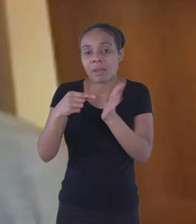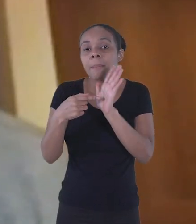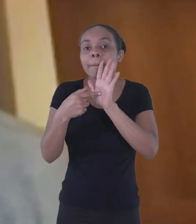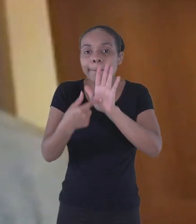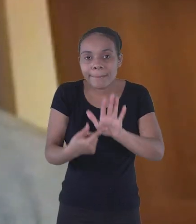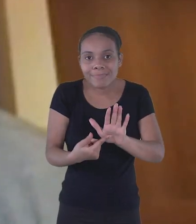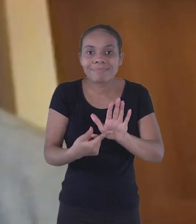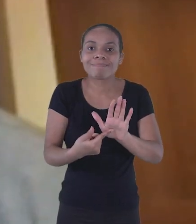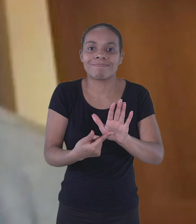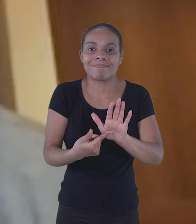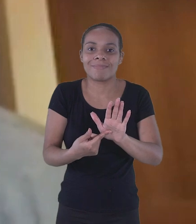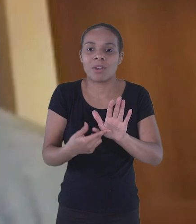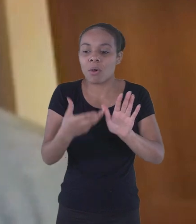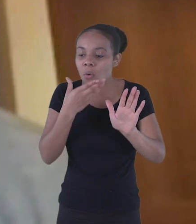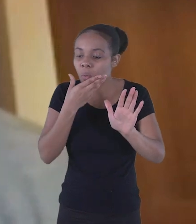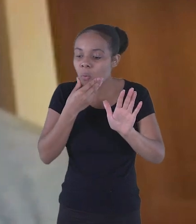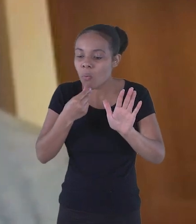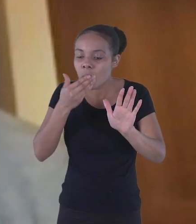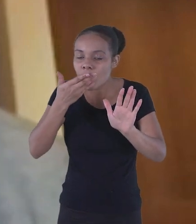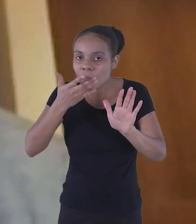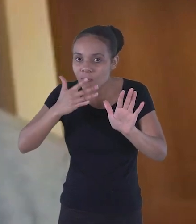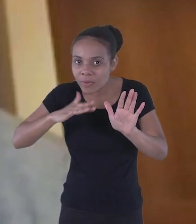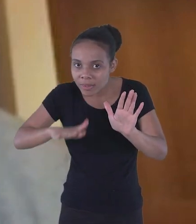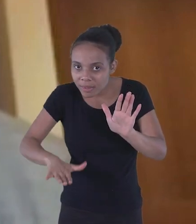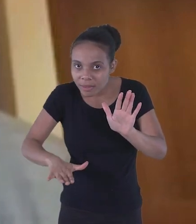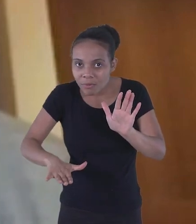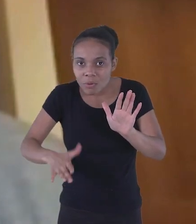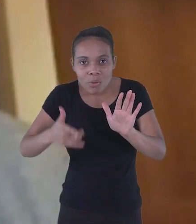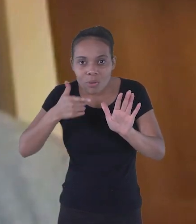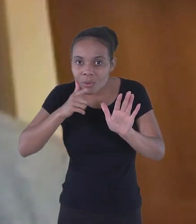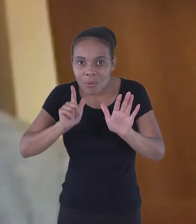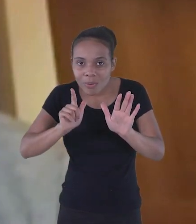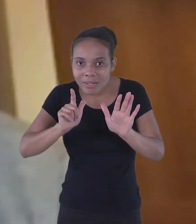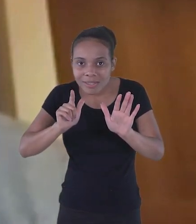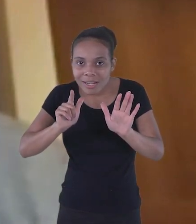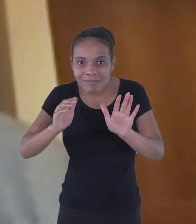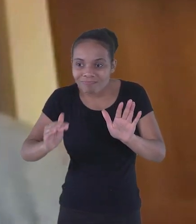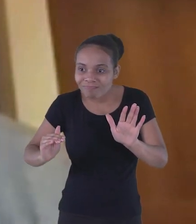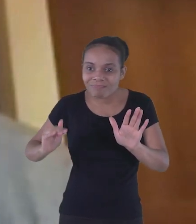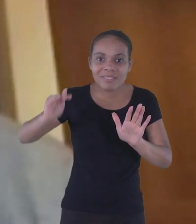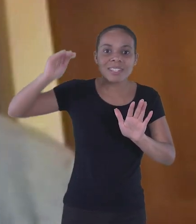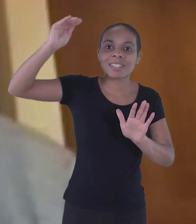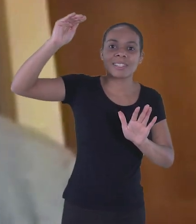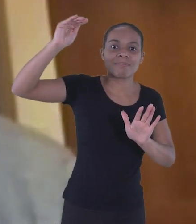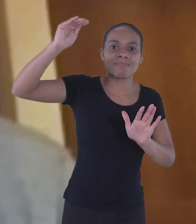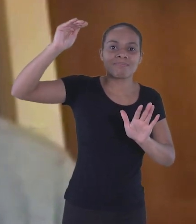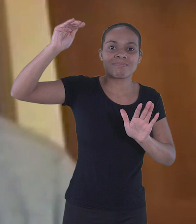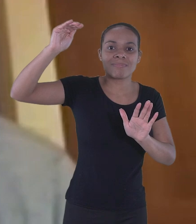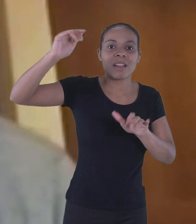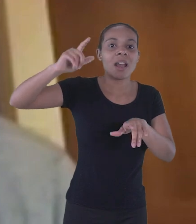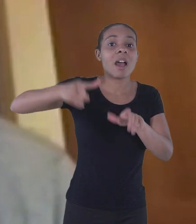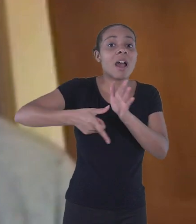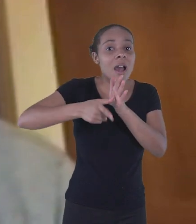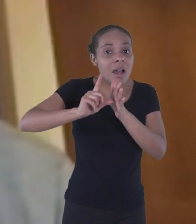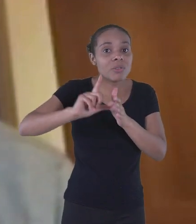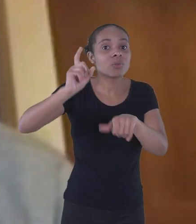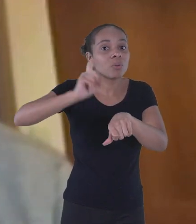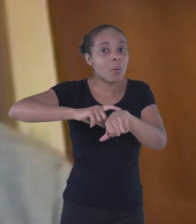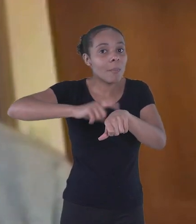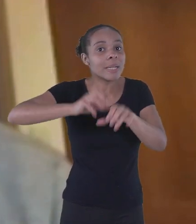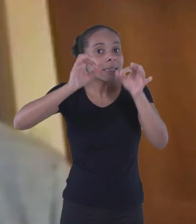garoto que não consegue ser adulto antes do tempo. Ao contrário do que eu estou mostrando no livro a meu